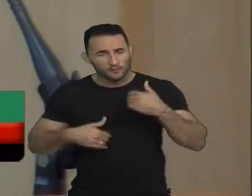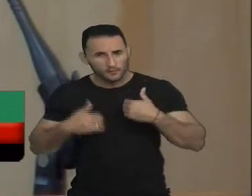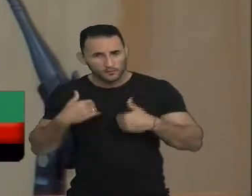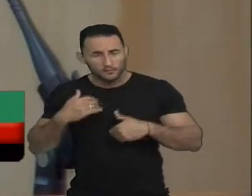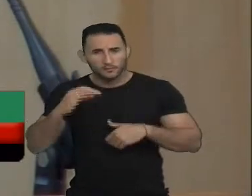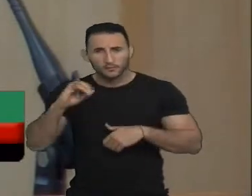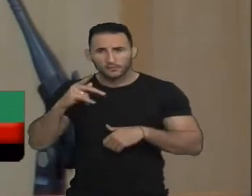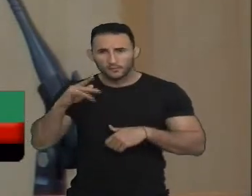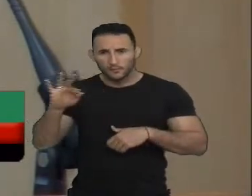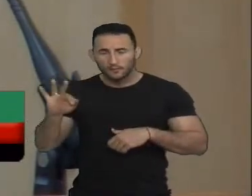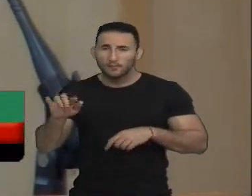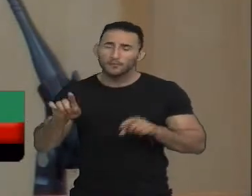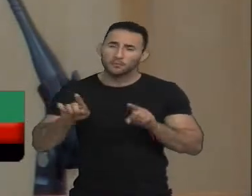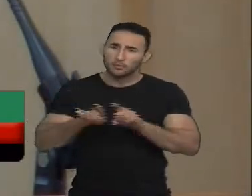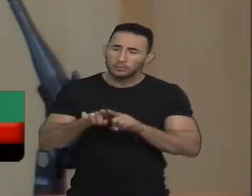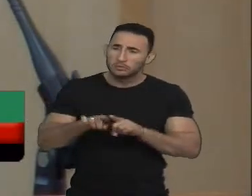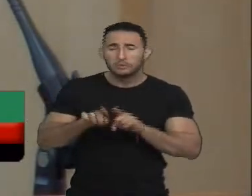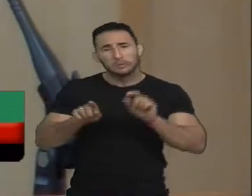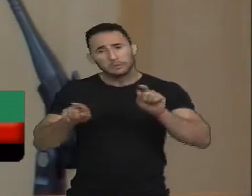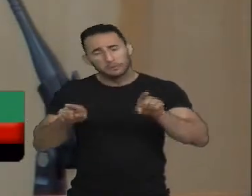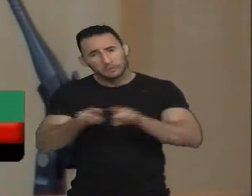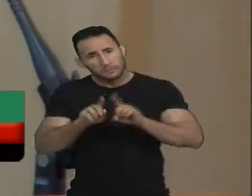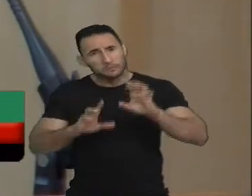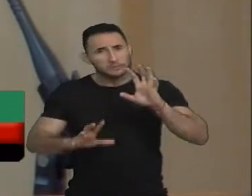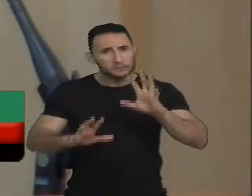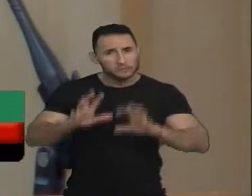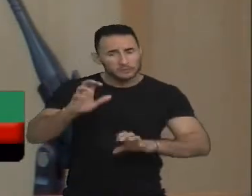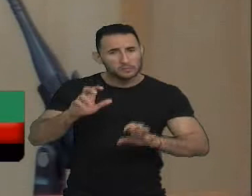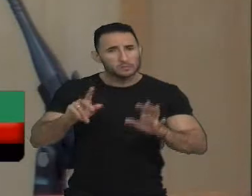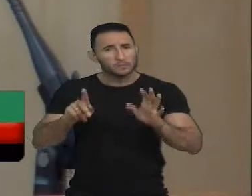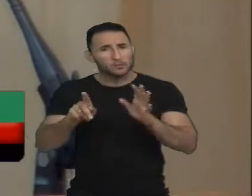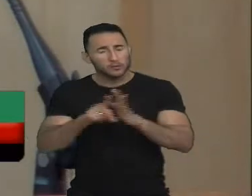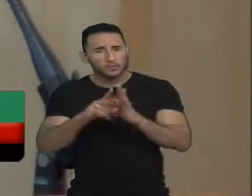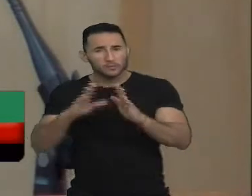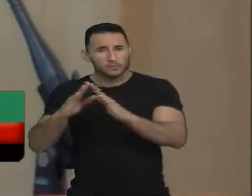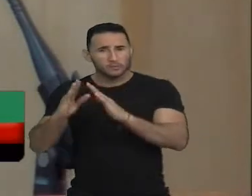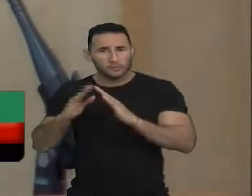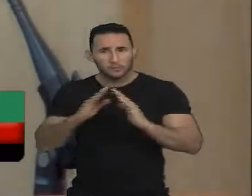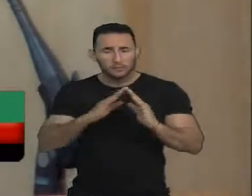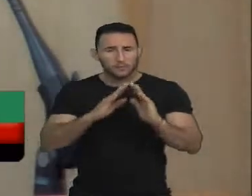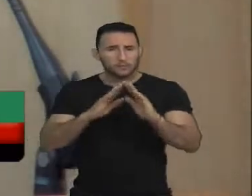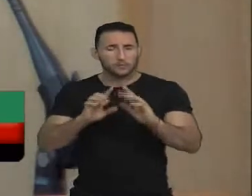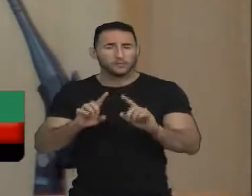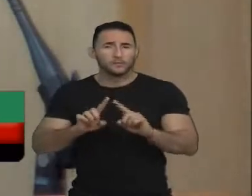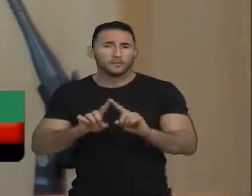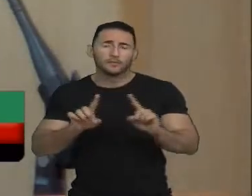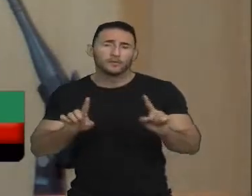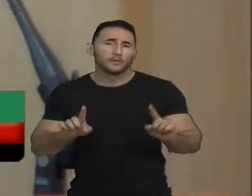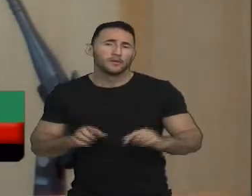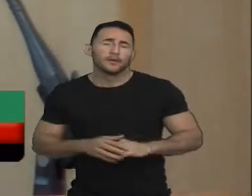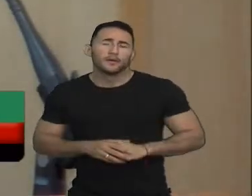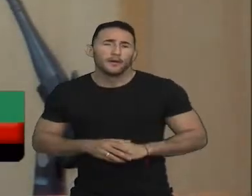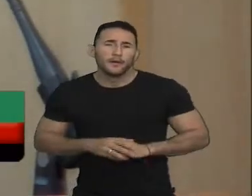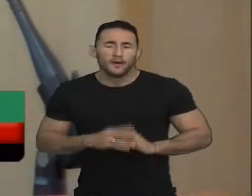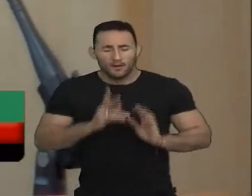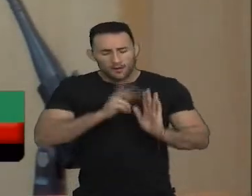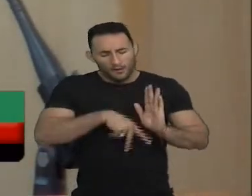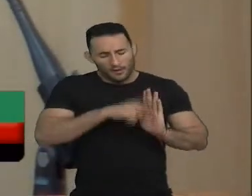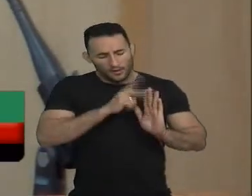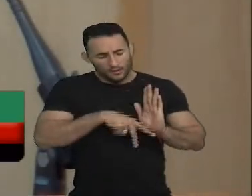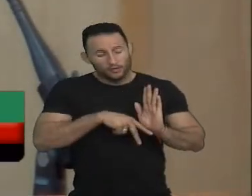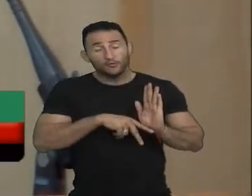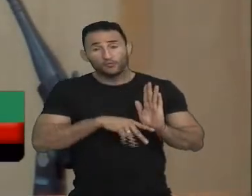de confusões nefastas para os próprios moradores. Quero dizer que esse projeto passou